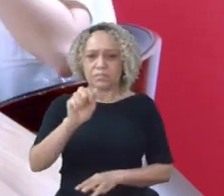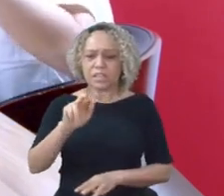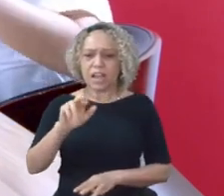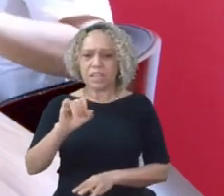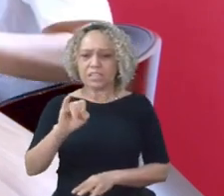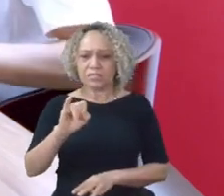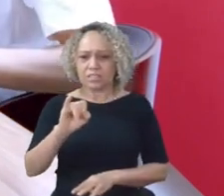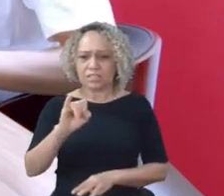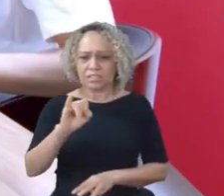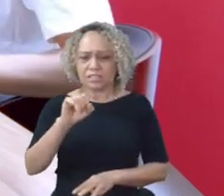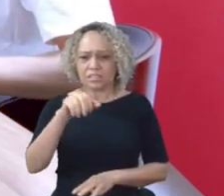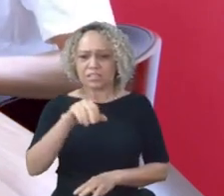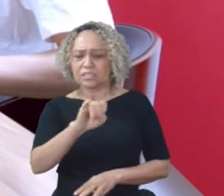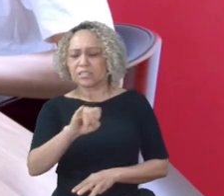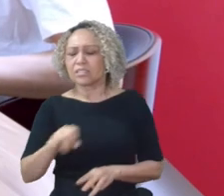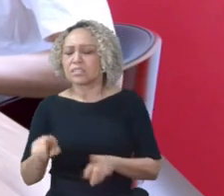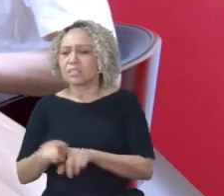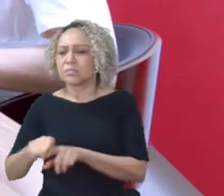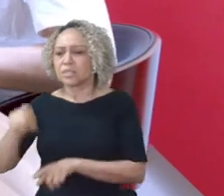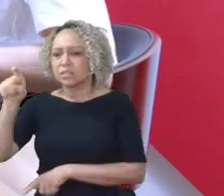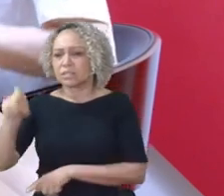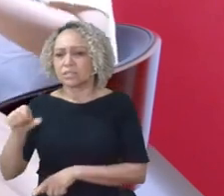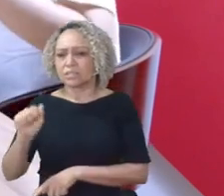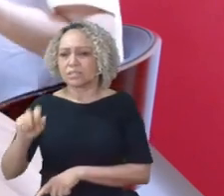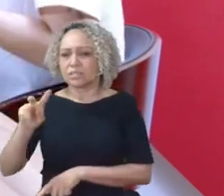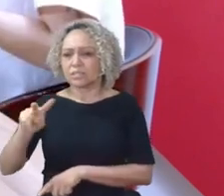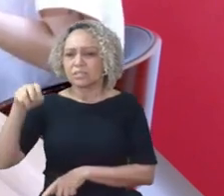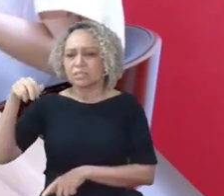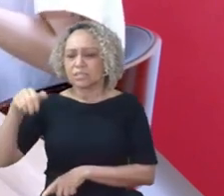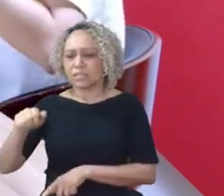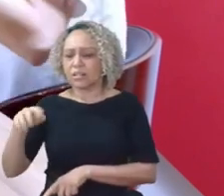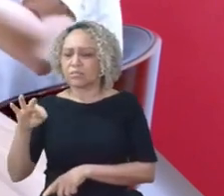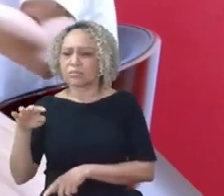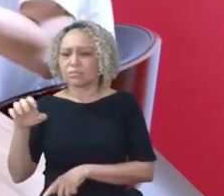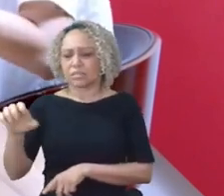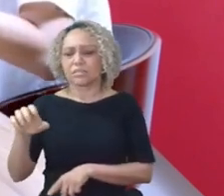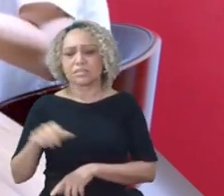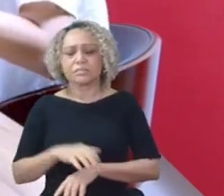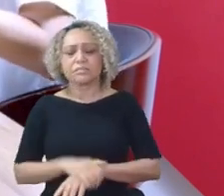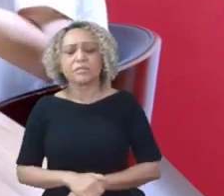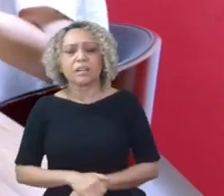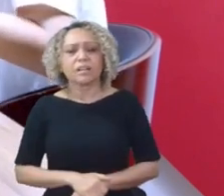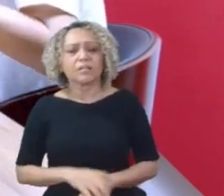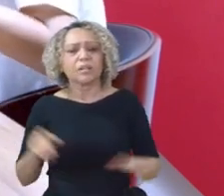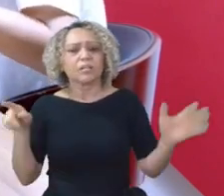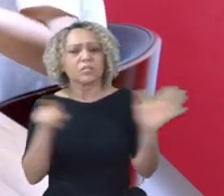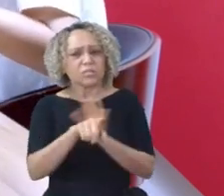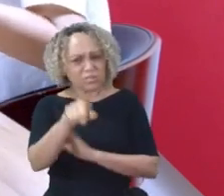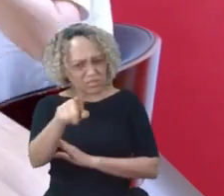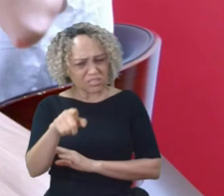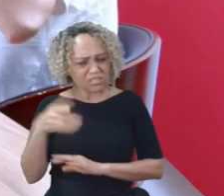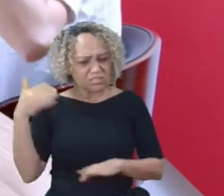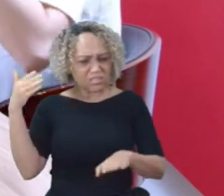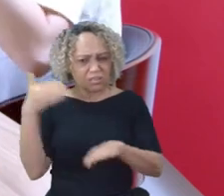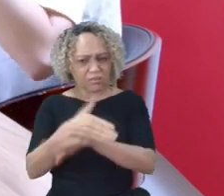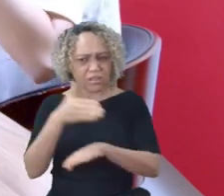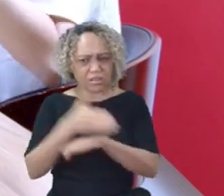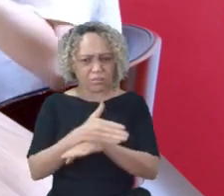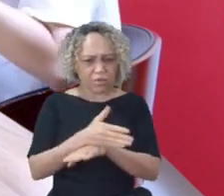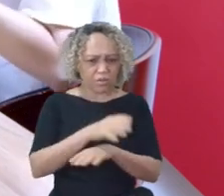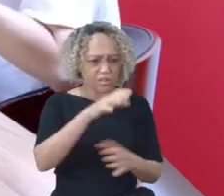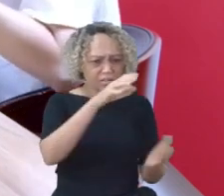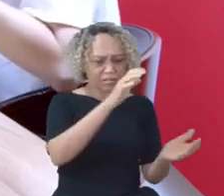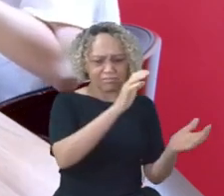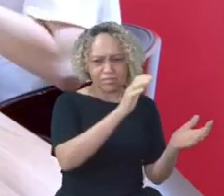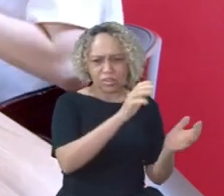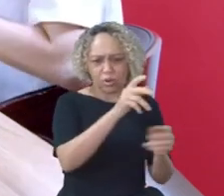né? A gente vai descobrindo coisas novas. Você imagina, tu já fazia parte de dois povos, mas eu